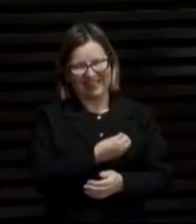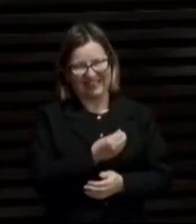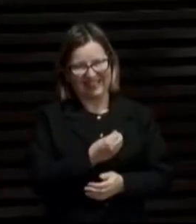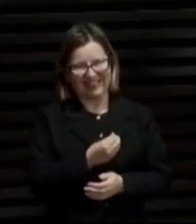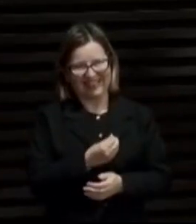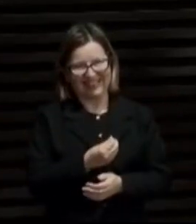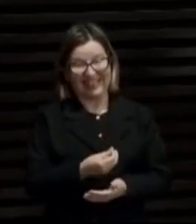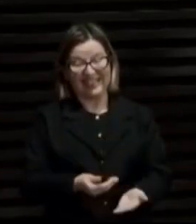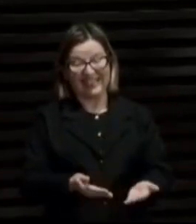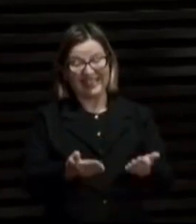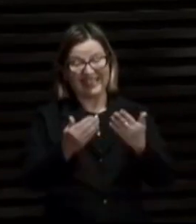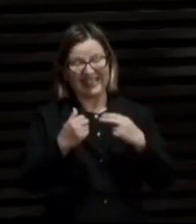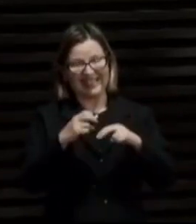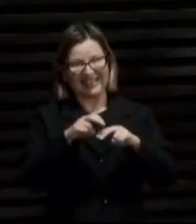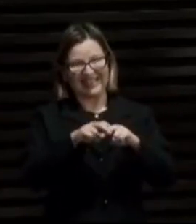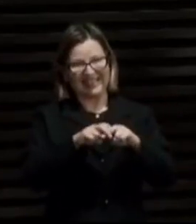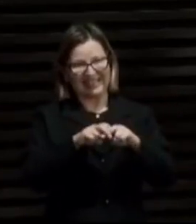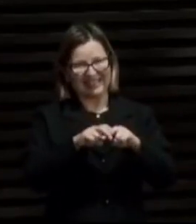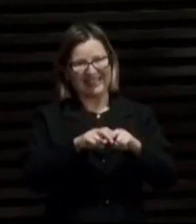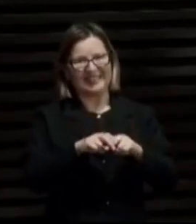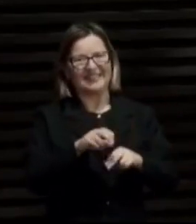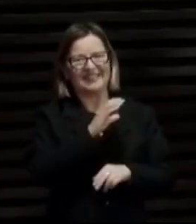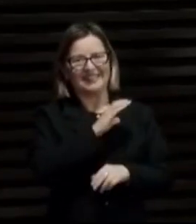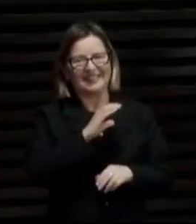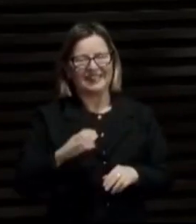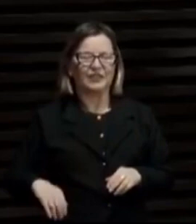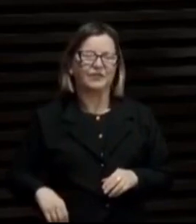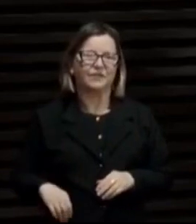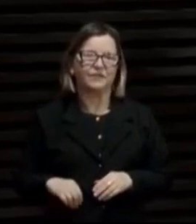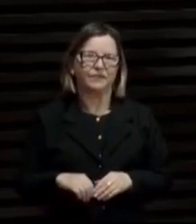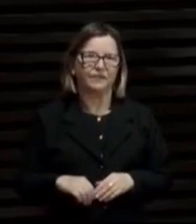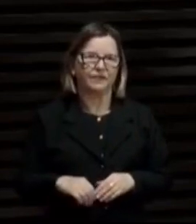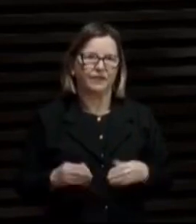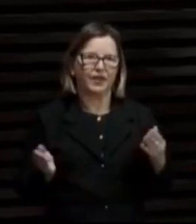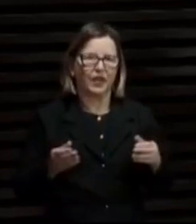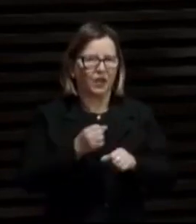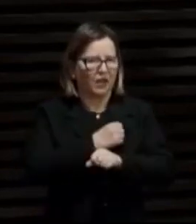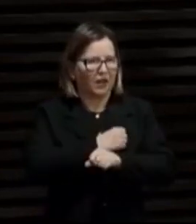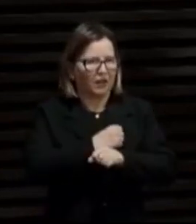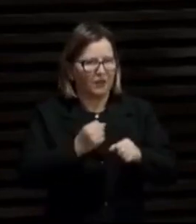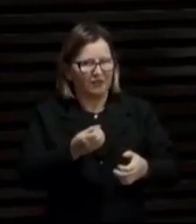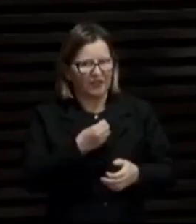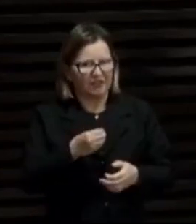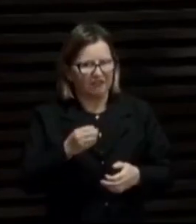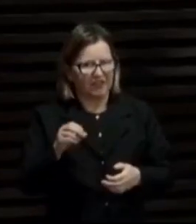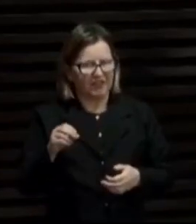por Ele. Então não é mais possível nós vivermos aqui, como disse aqui em cima,